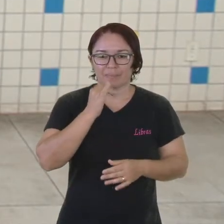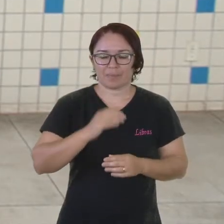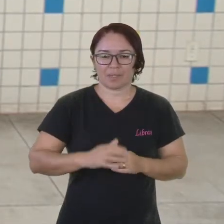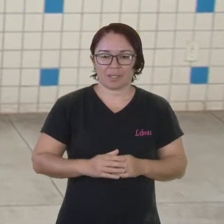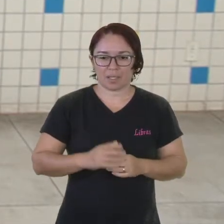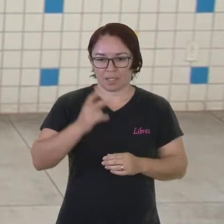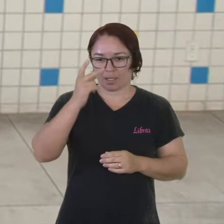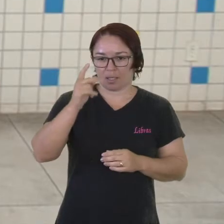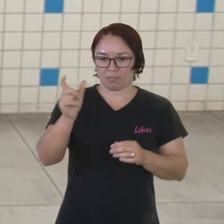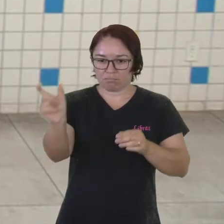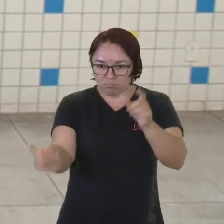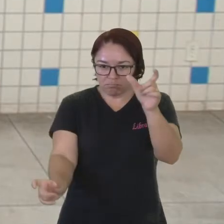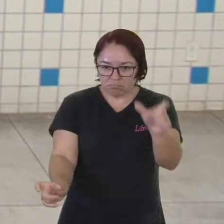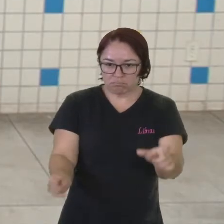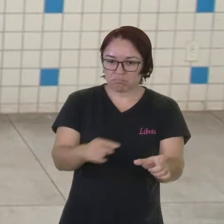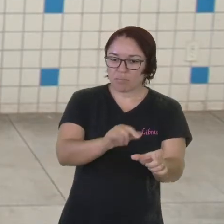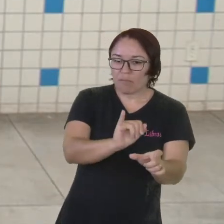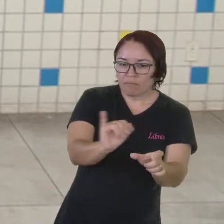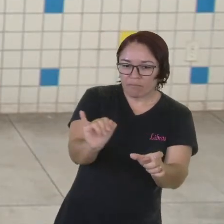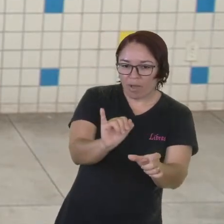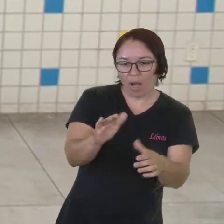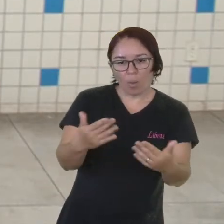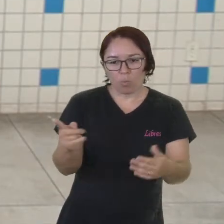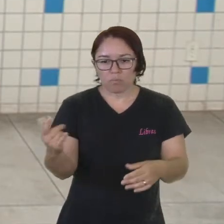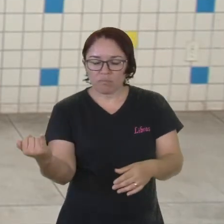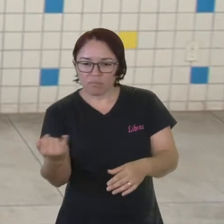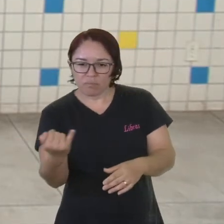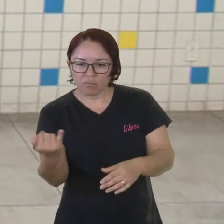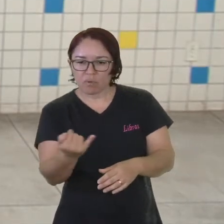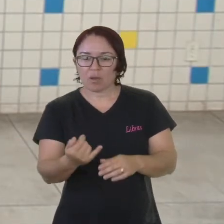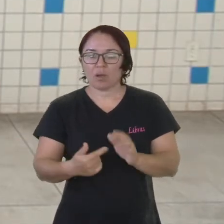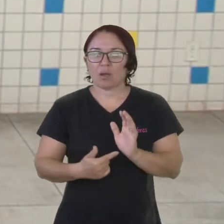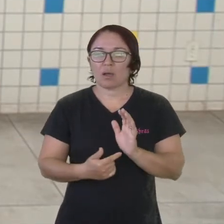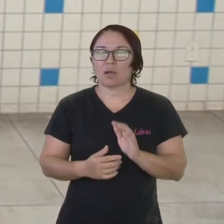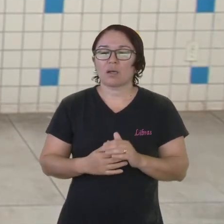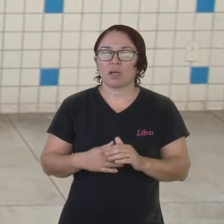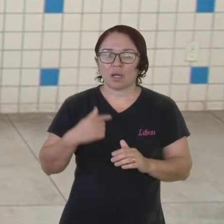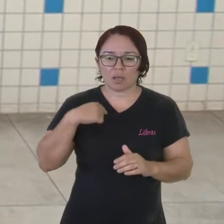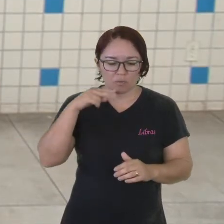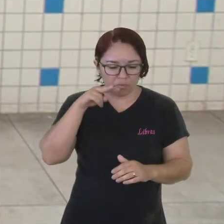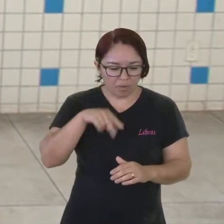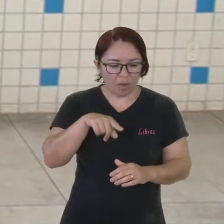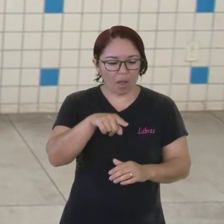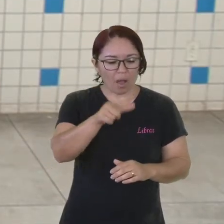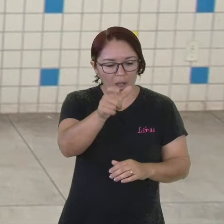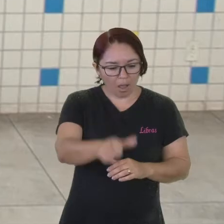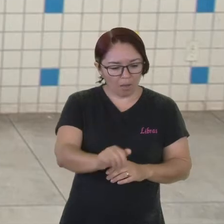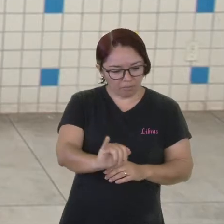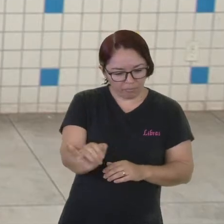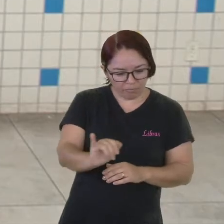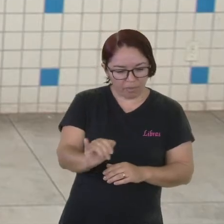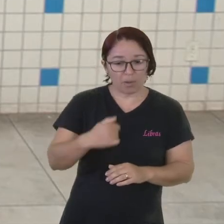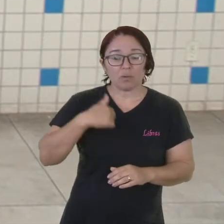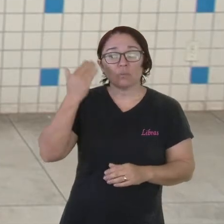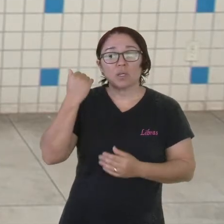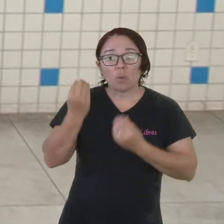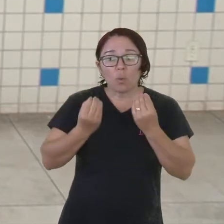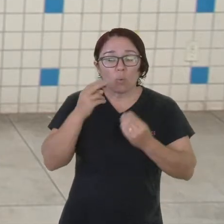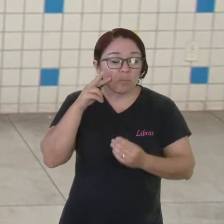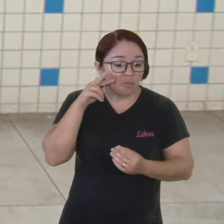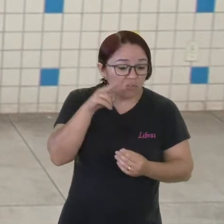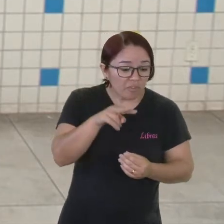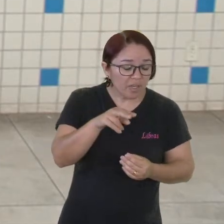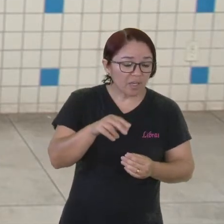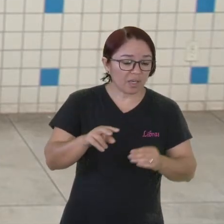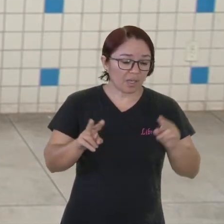personagem fala, né? Ele é mostrado ao leitor em forma de aspas ou travessão, porque ali